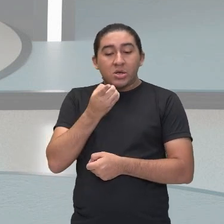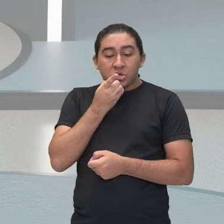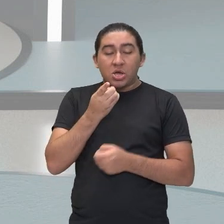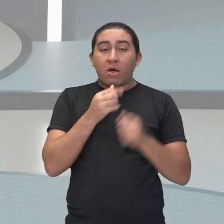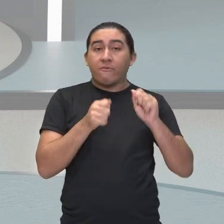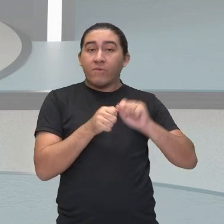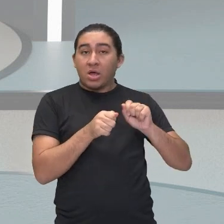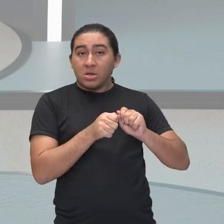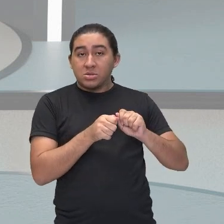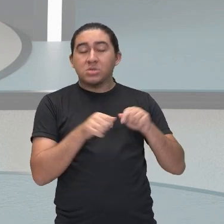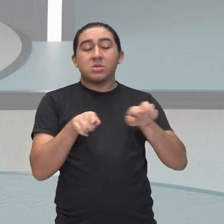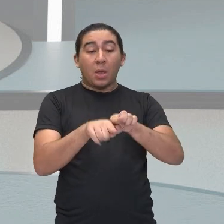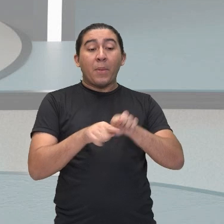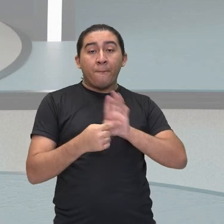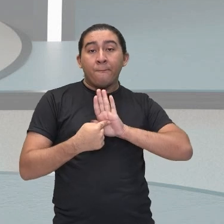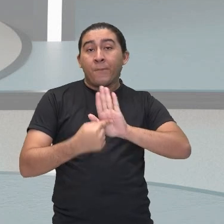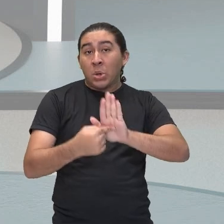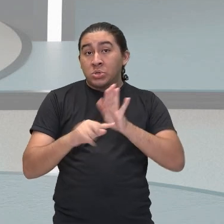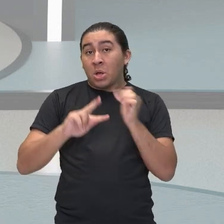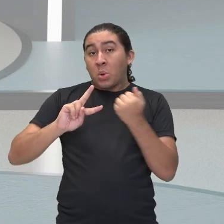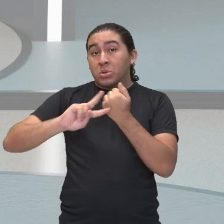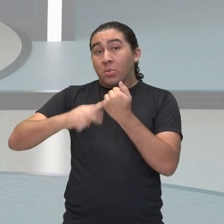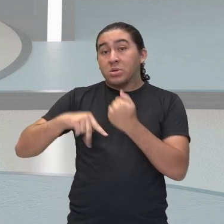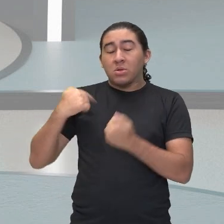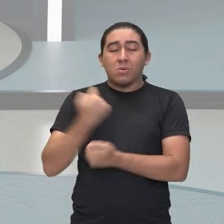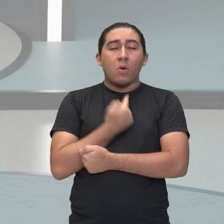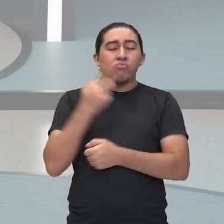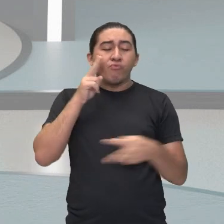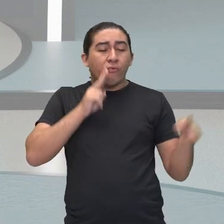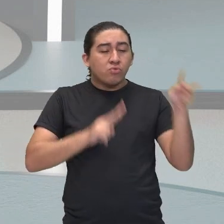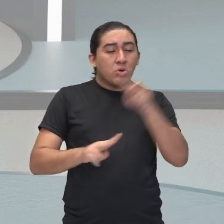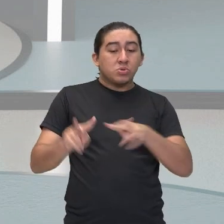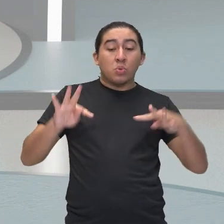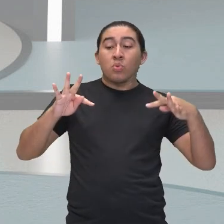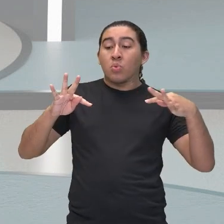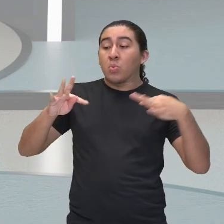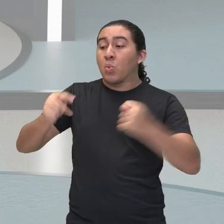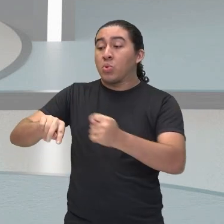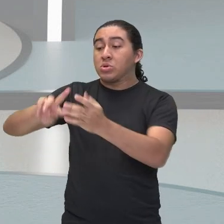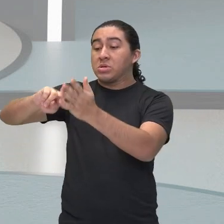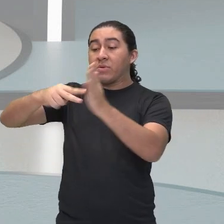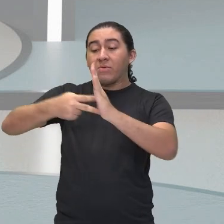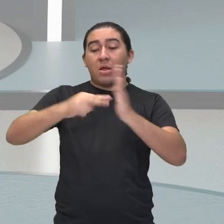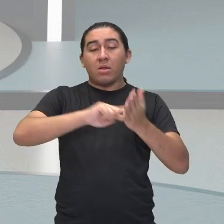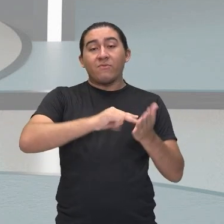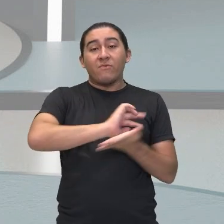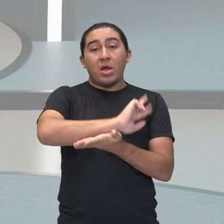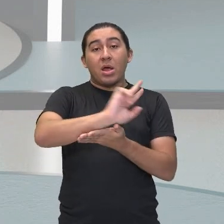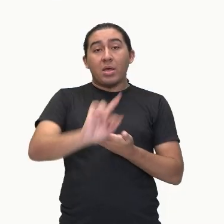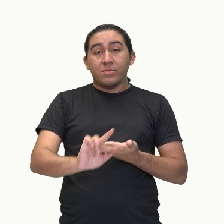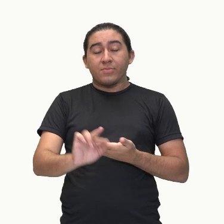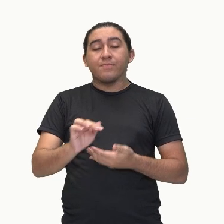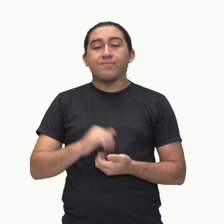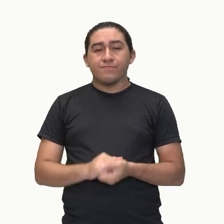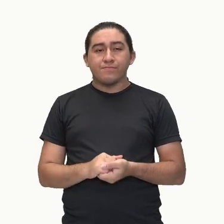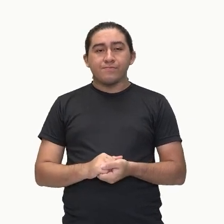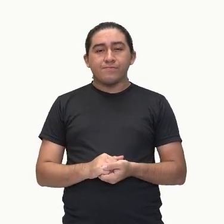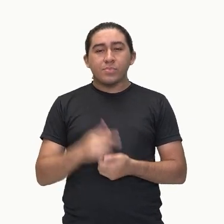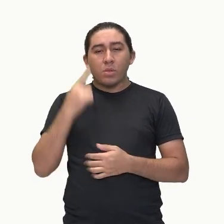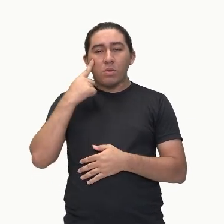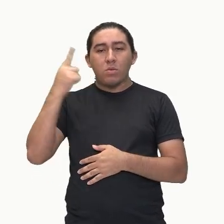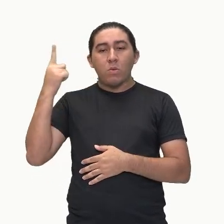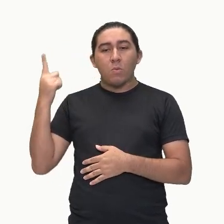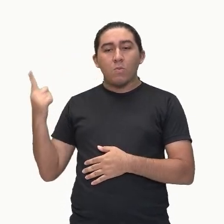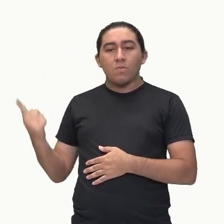nos traz isso também. Estamos rodeados desses significados. Avançando, vamos perceber que